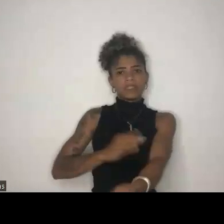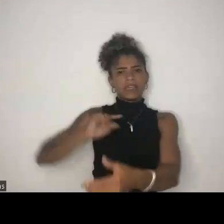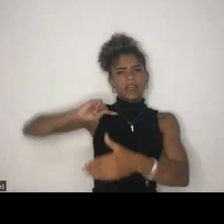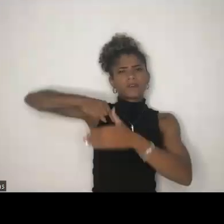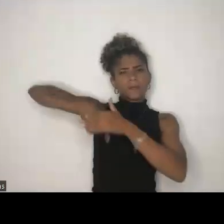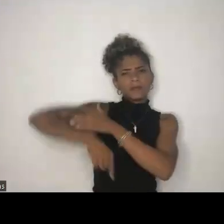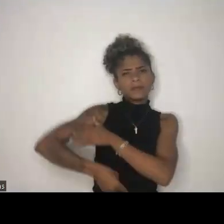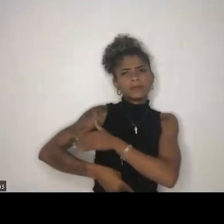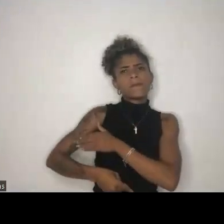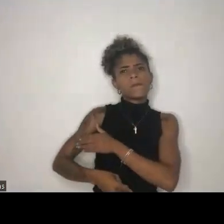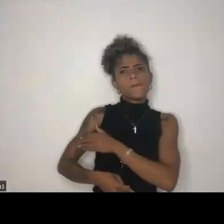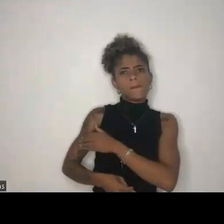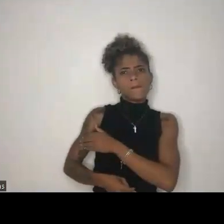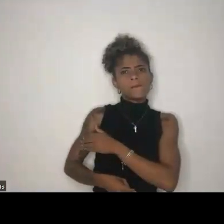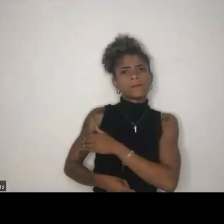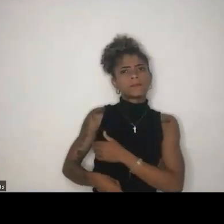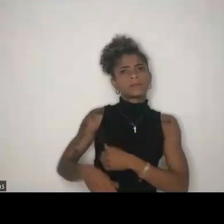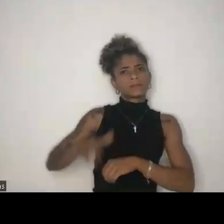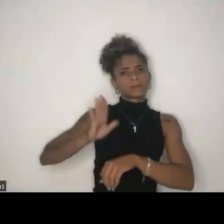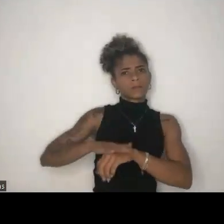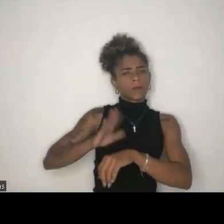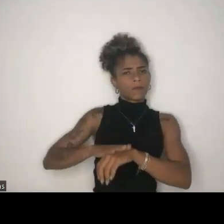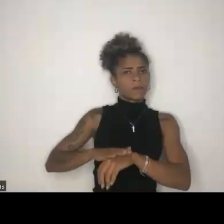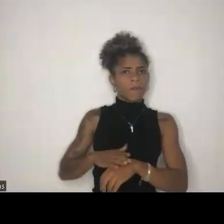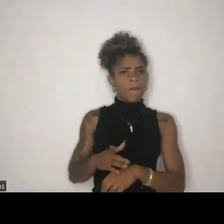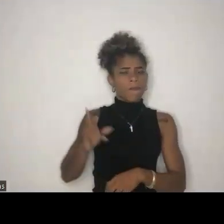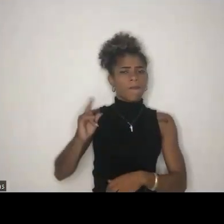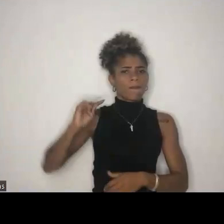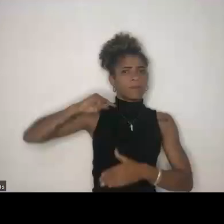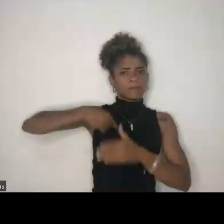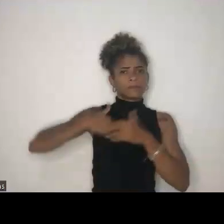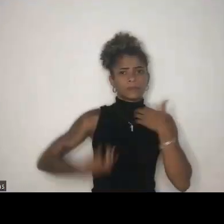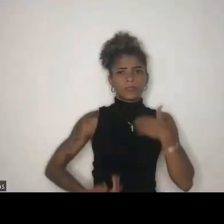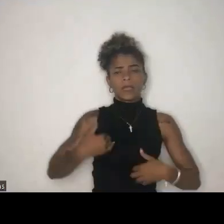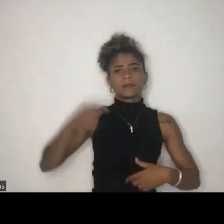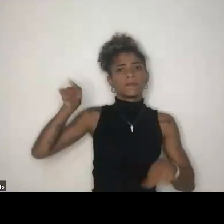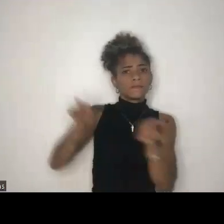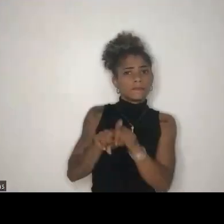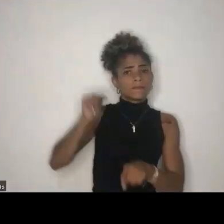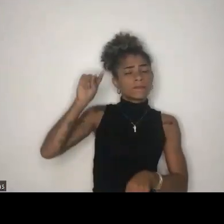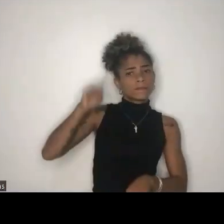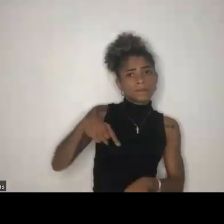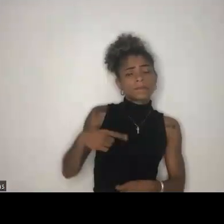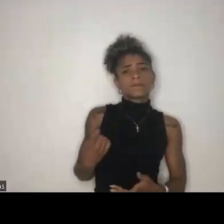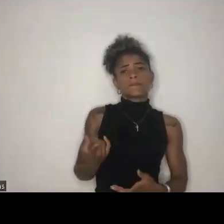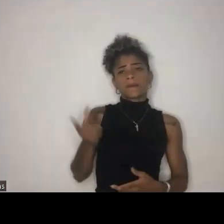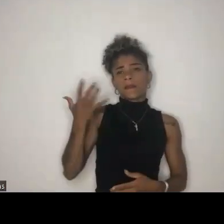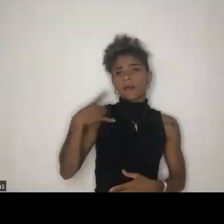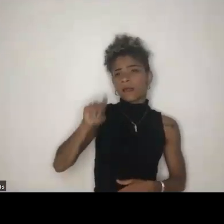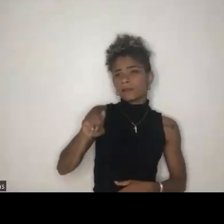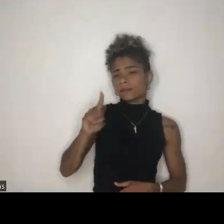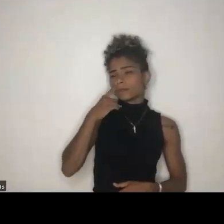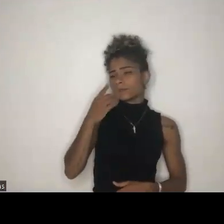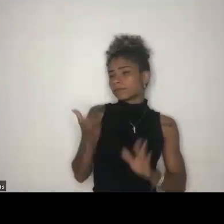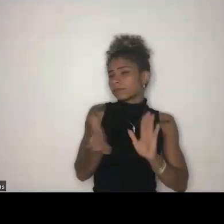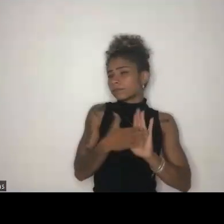instalações que eu criei era minha própria paleta com agulhas de acupuntura porque eu achava que a essa agulha ela tava